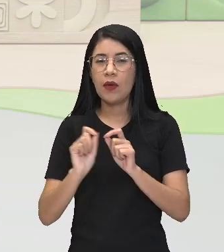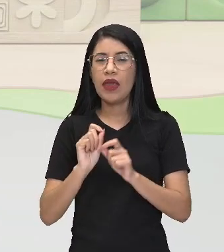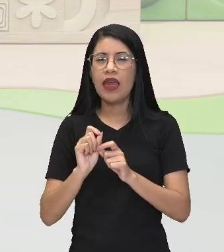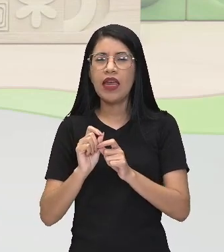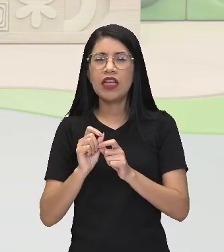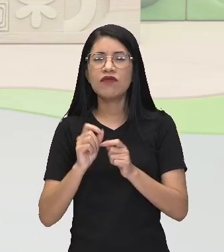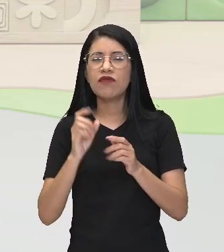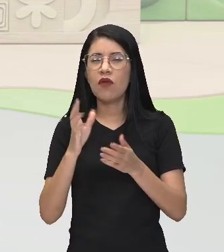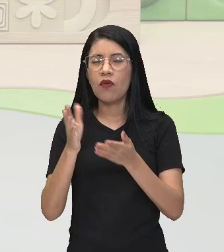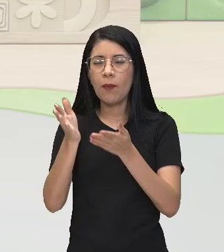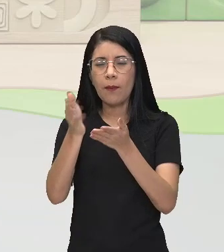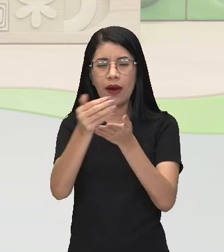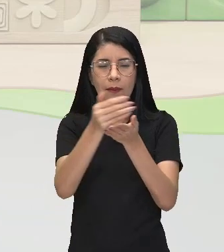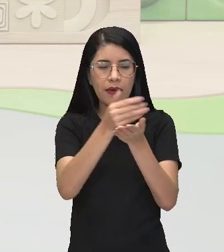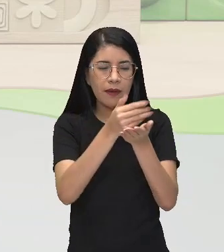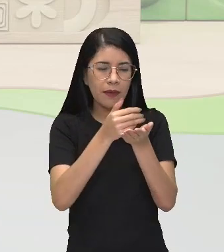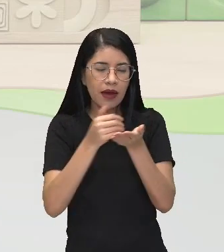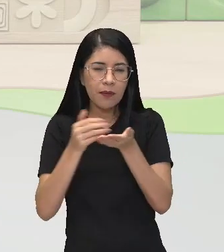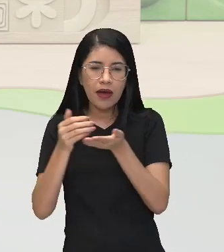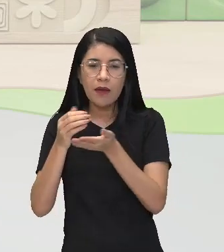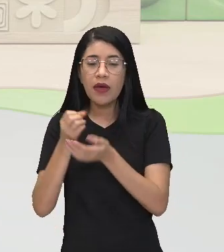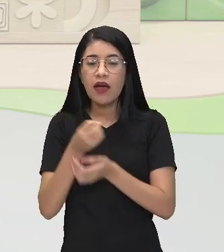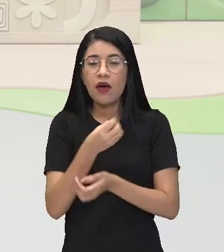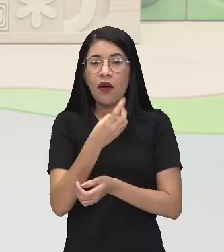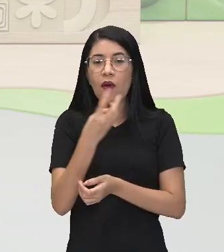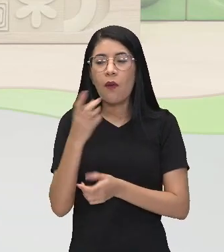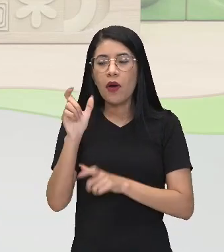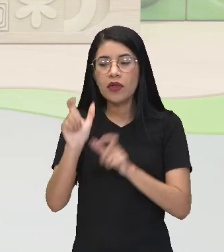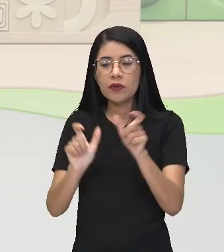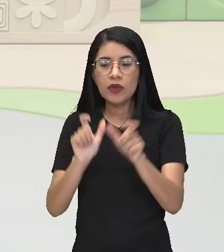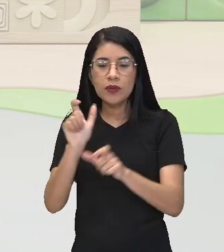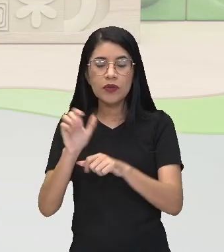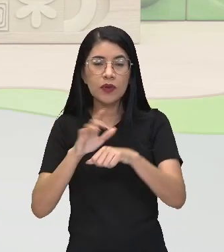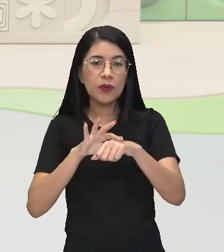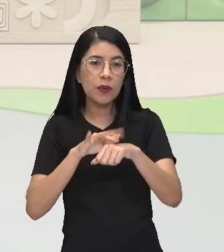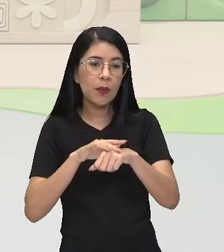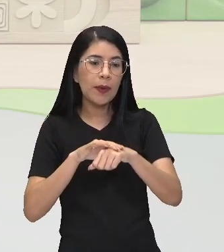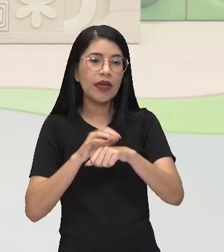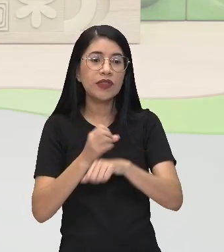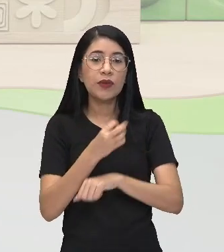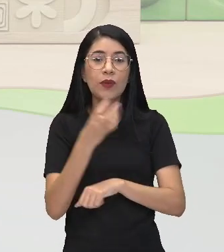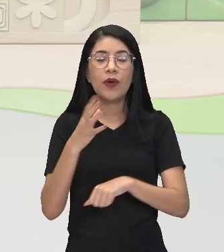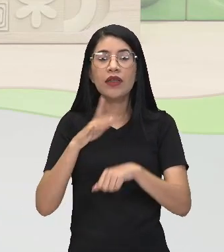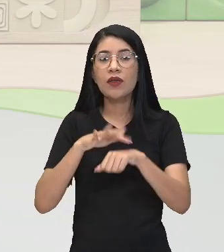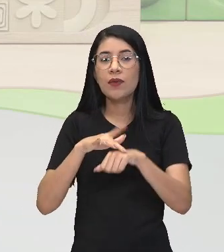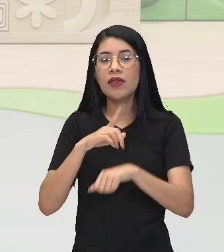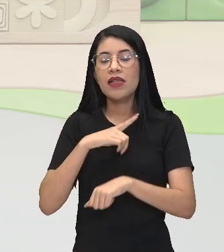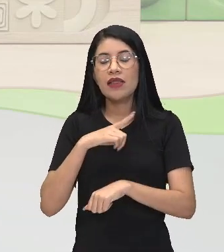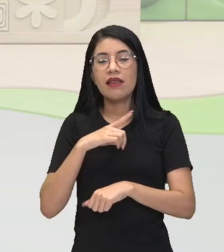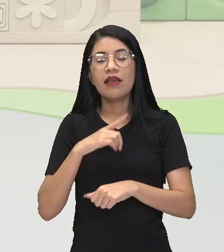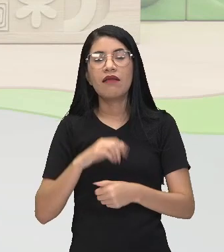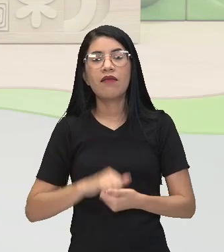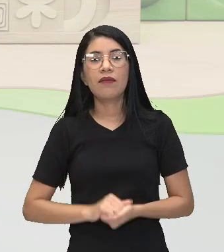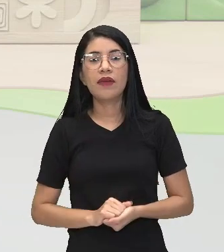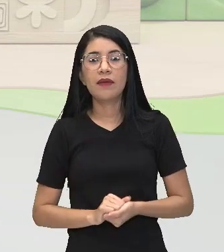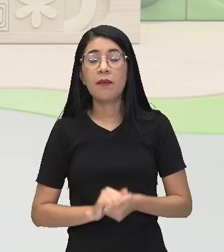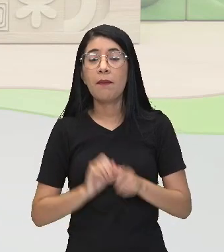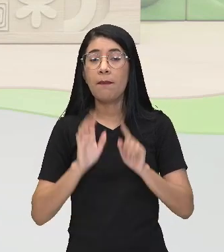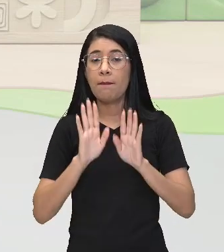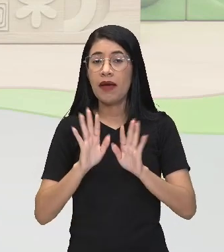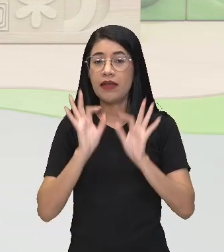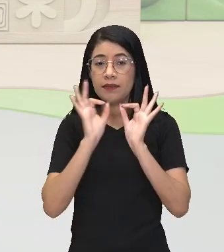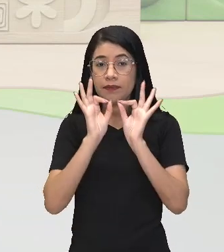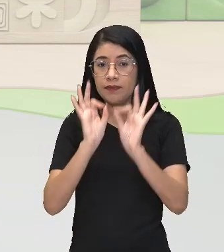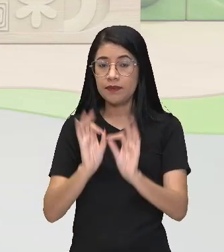as contagens das doenças. E aí eu quero abrir uma observação para vocês. Toda vez que nós vamos em